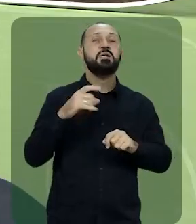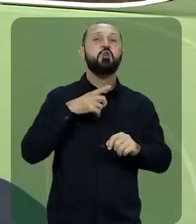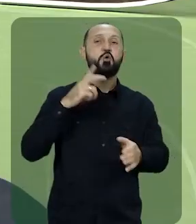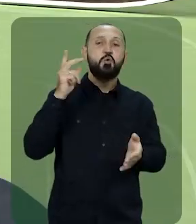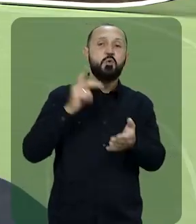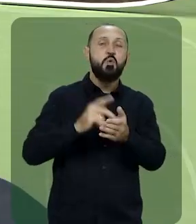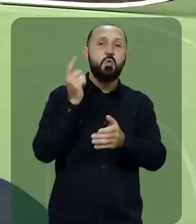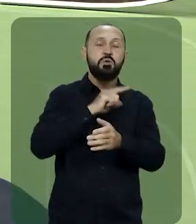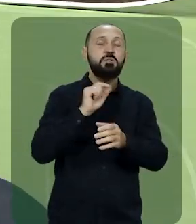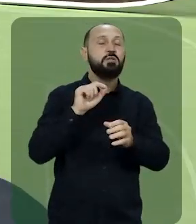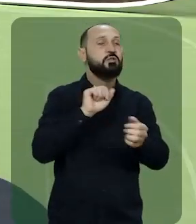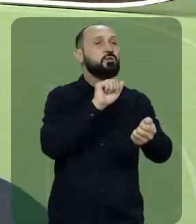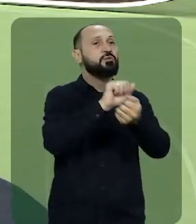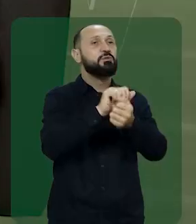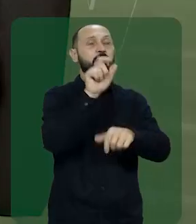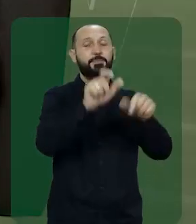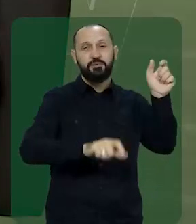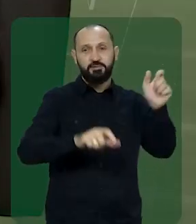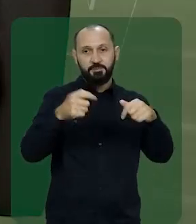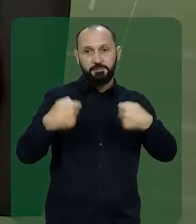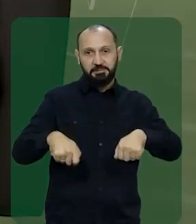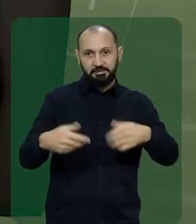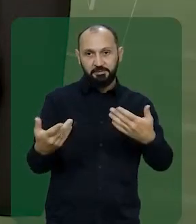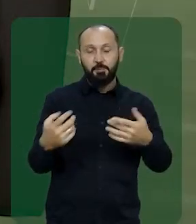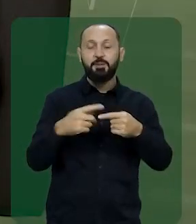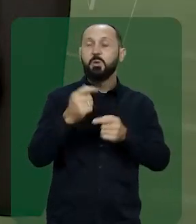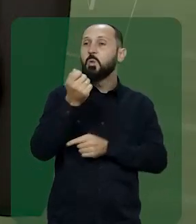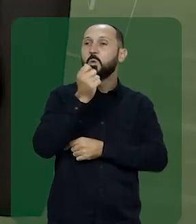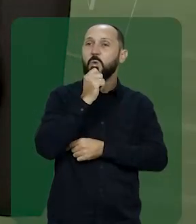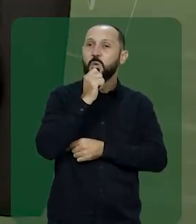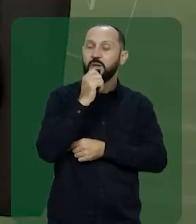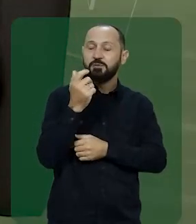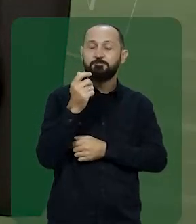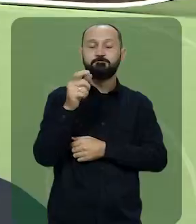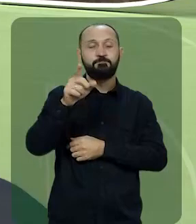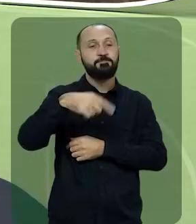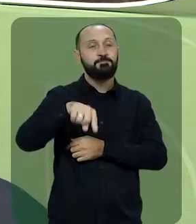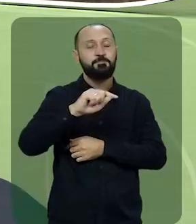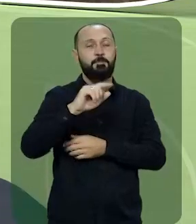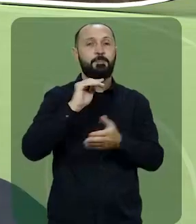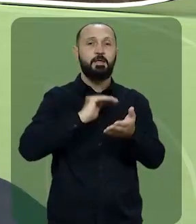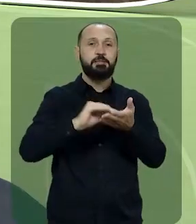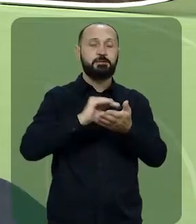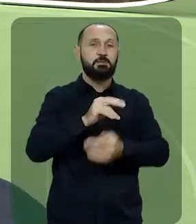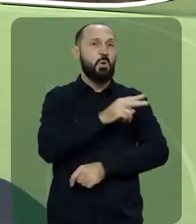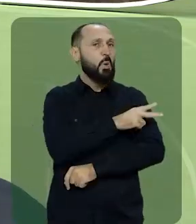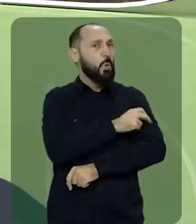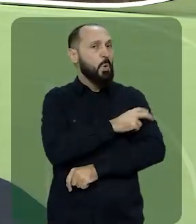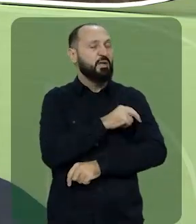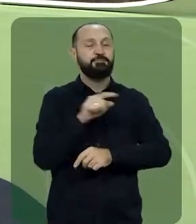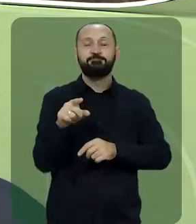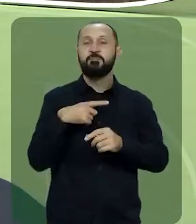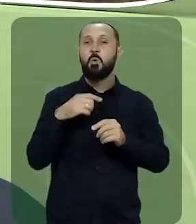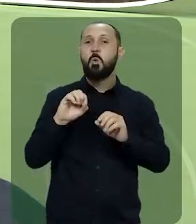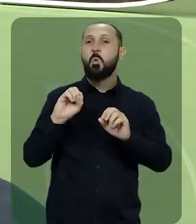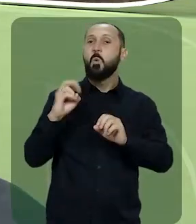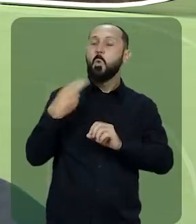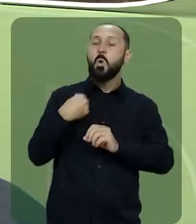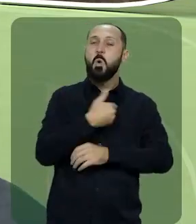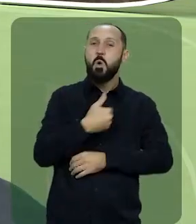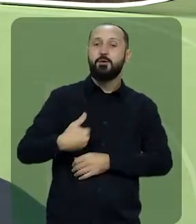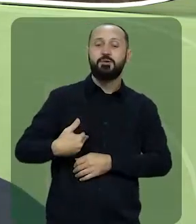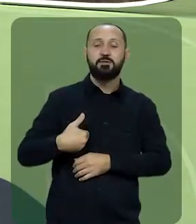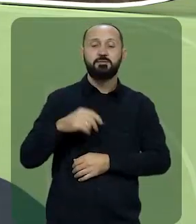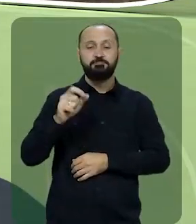chegam até a ponta quem precisa. Porque não adianta nada a senhora, enquanto subsecretária, ou o governo, enquanto